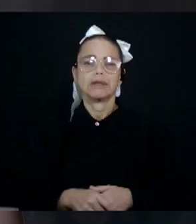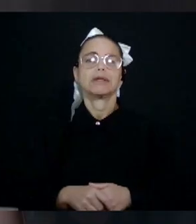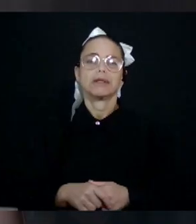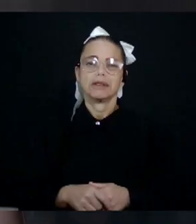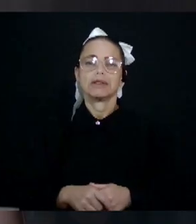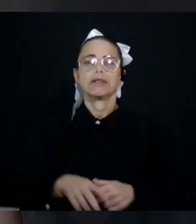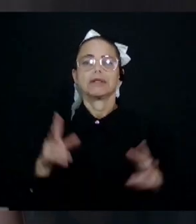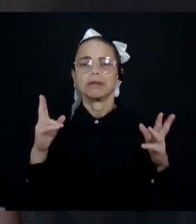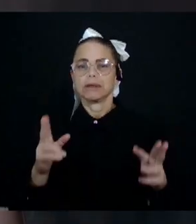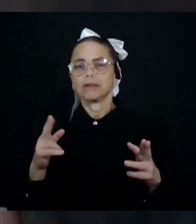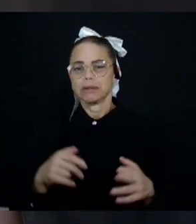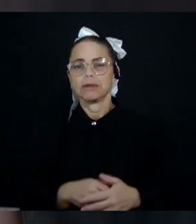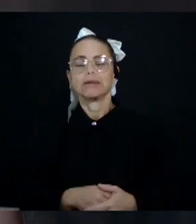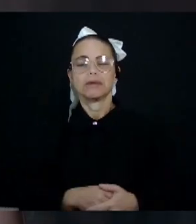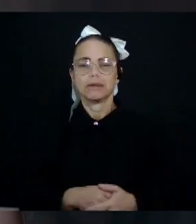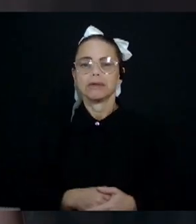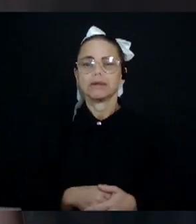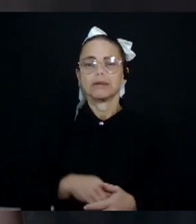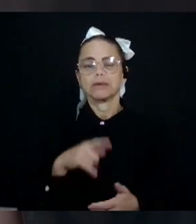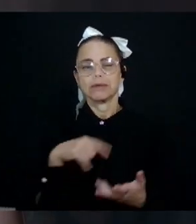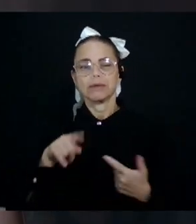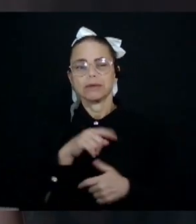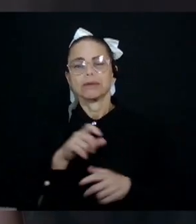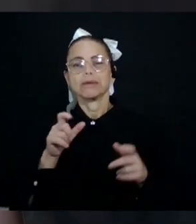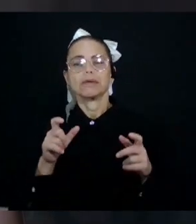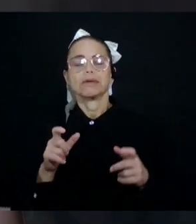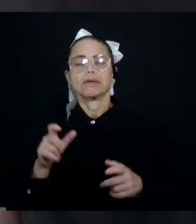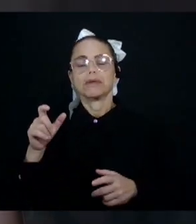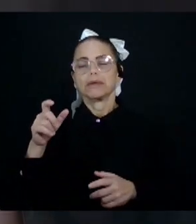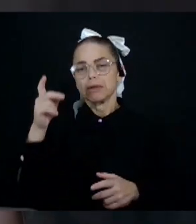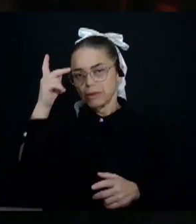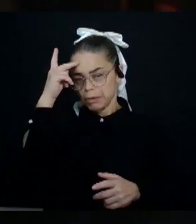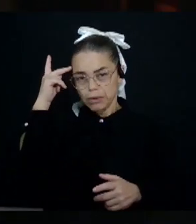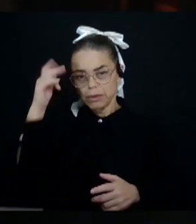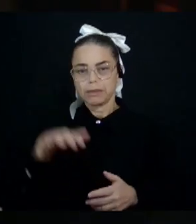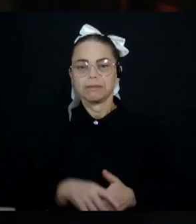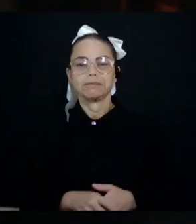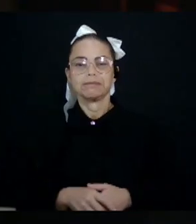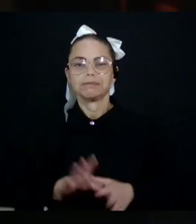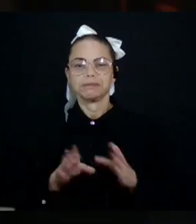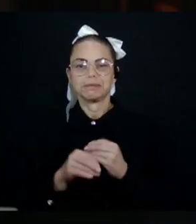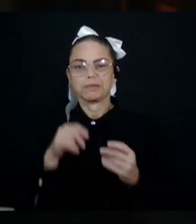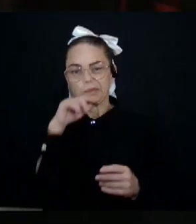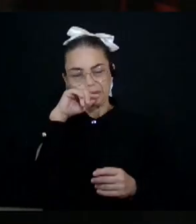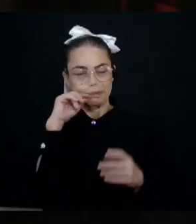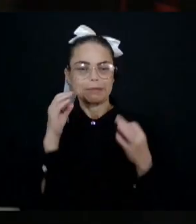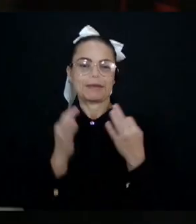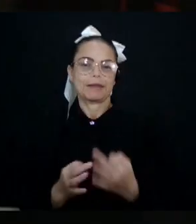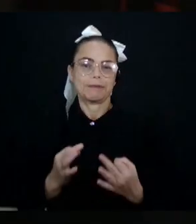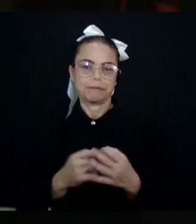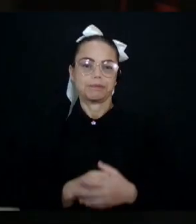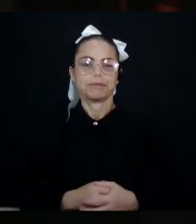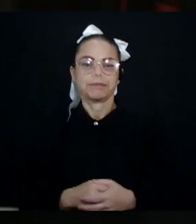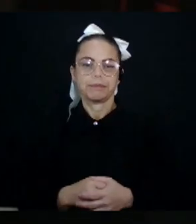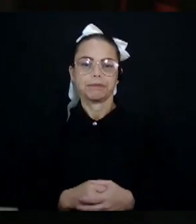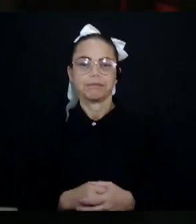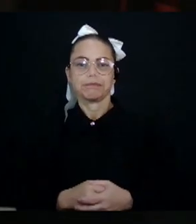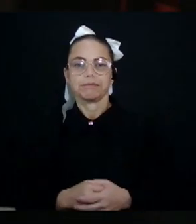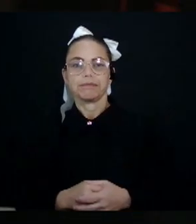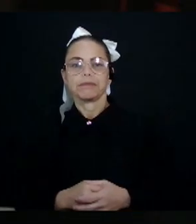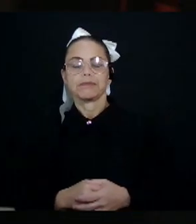forma que todas as outras pessoas, É né. É só verdade. um complemento É que eu queria perfeito, é fazer. isso mesmo. E esse sistema